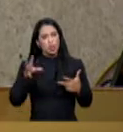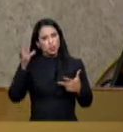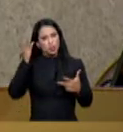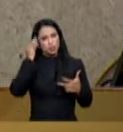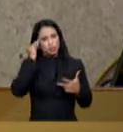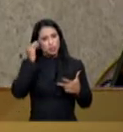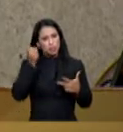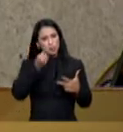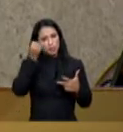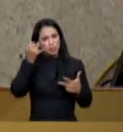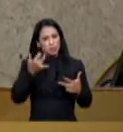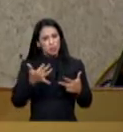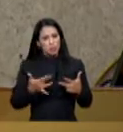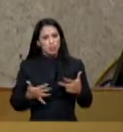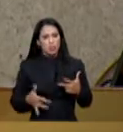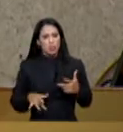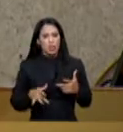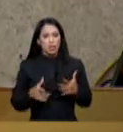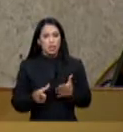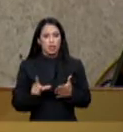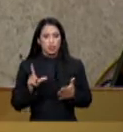essa explanação preliminar.